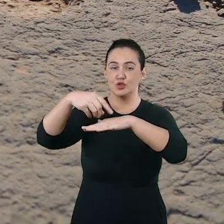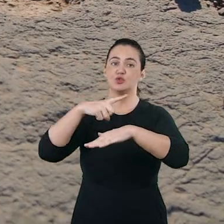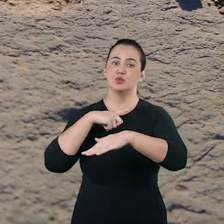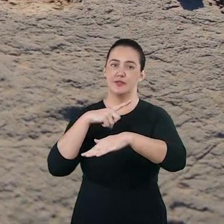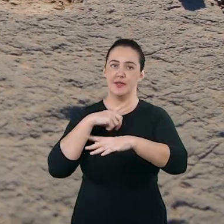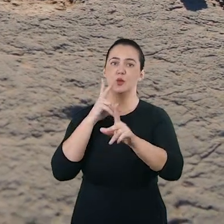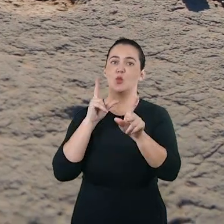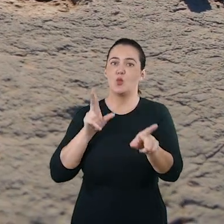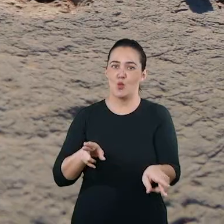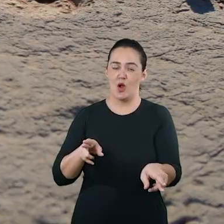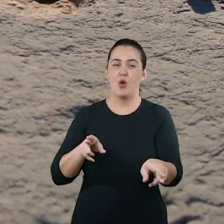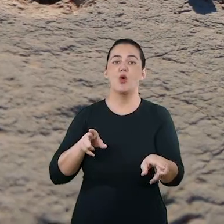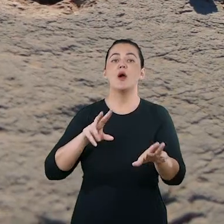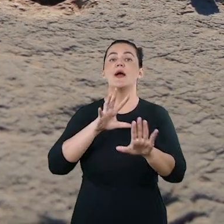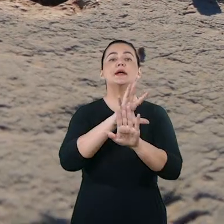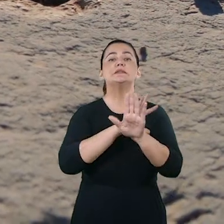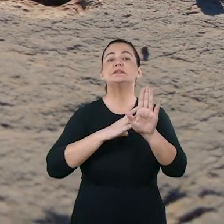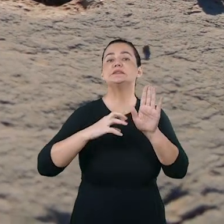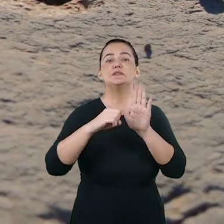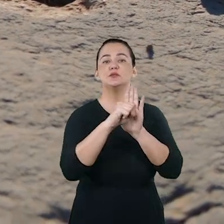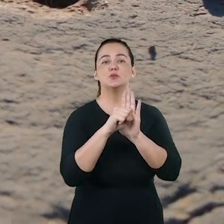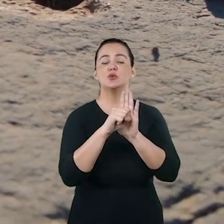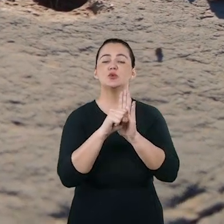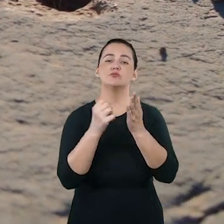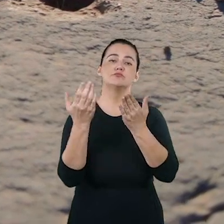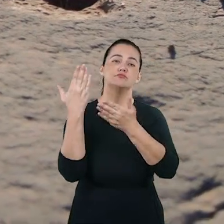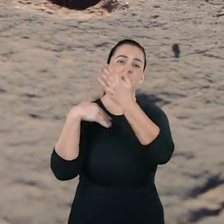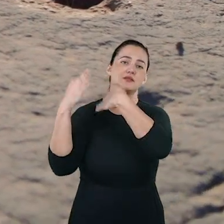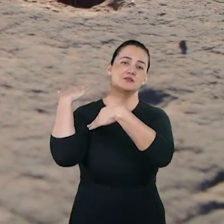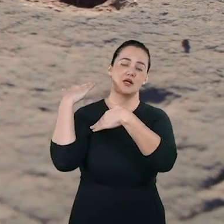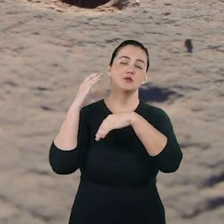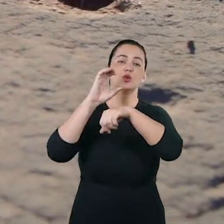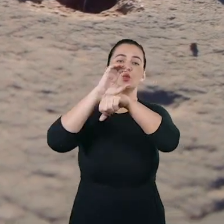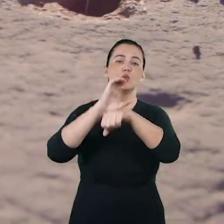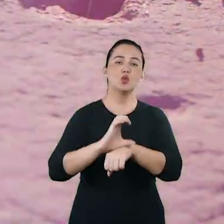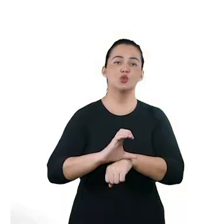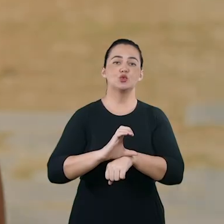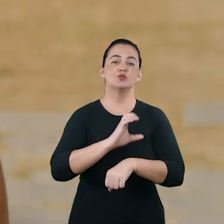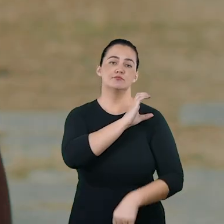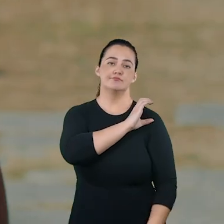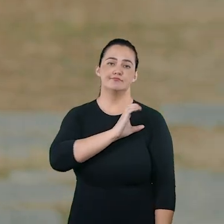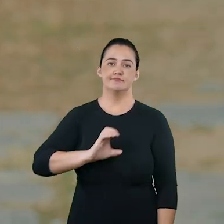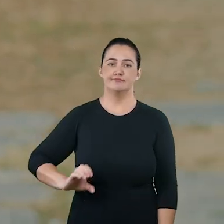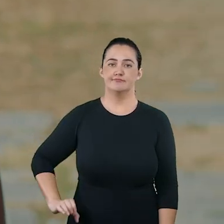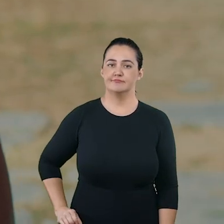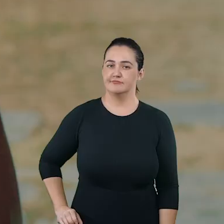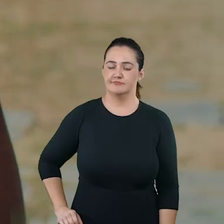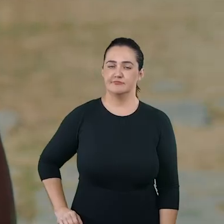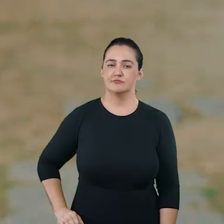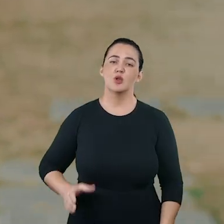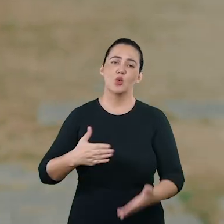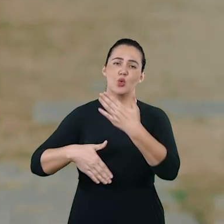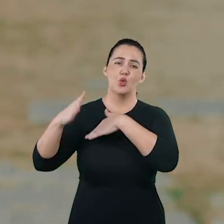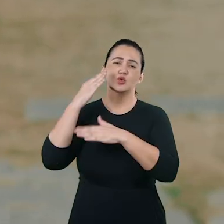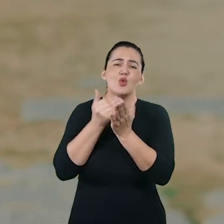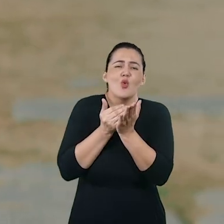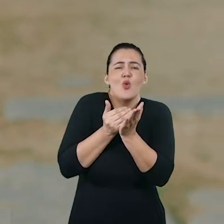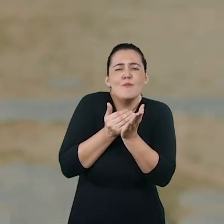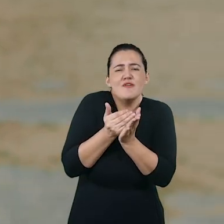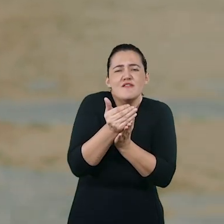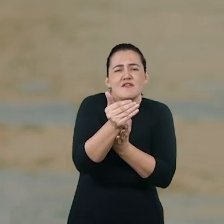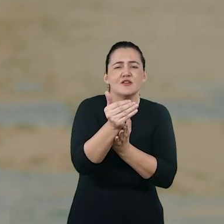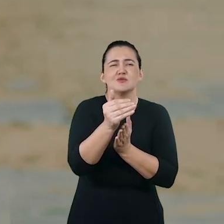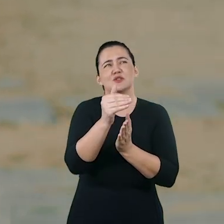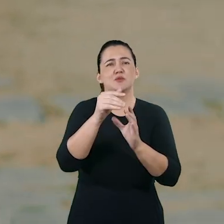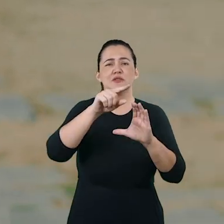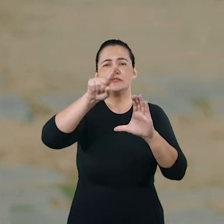São símbolos primitivos do culto a Cristo. Mas primitivos entre aspas, são círculos mais